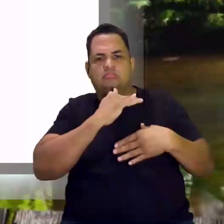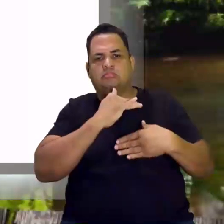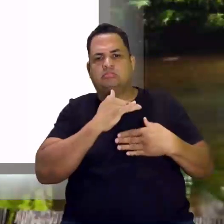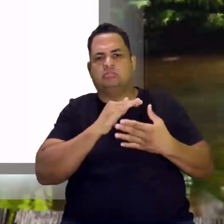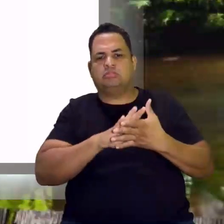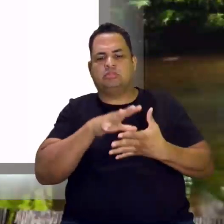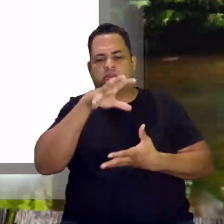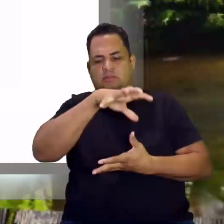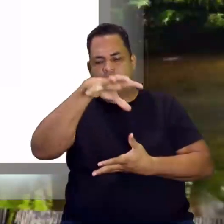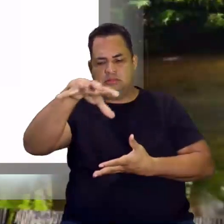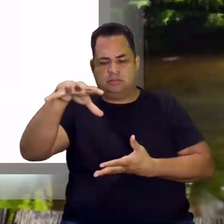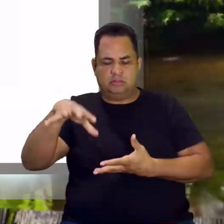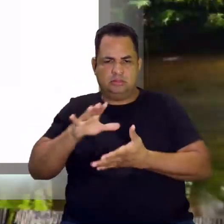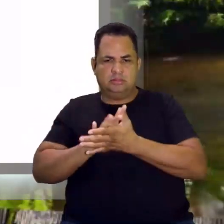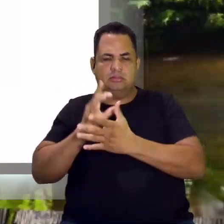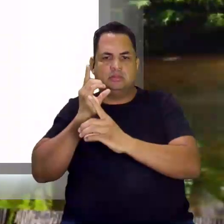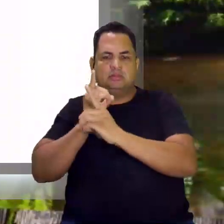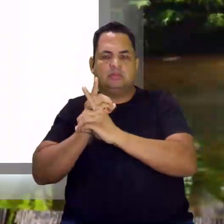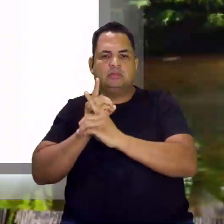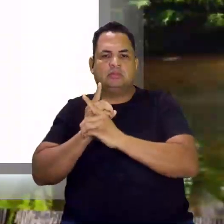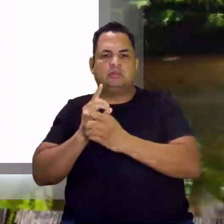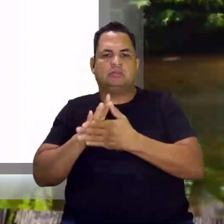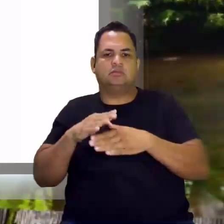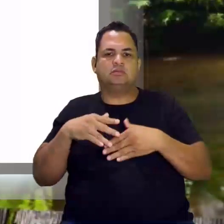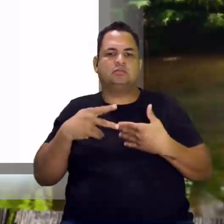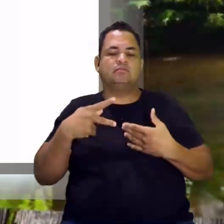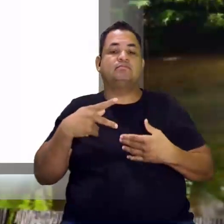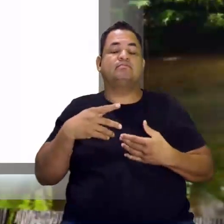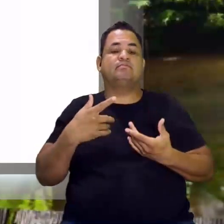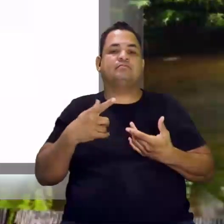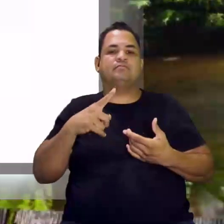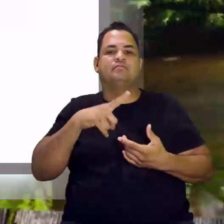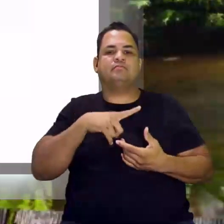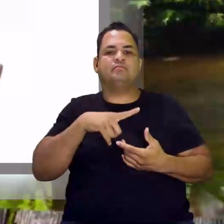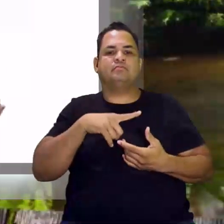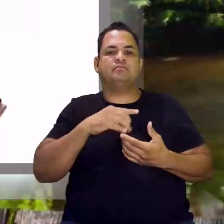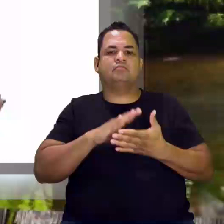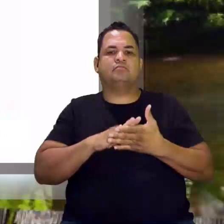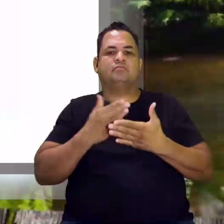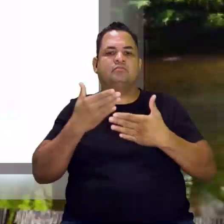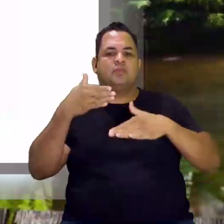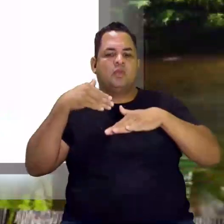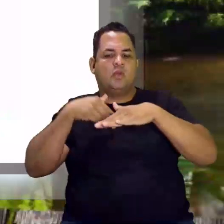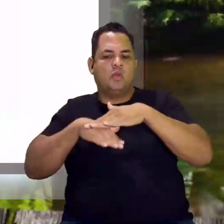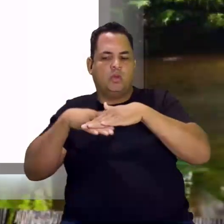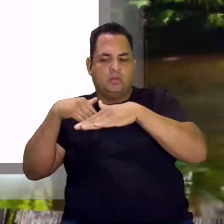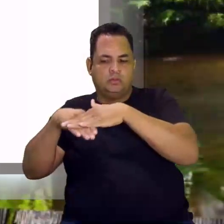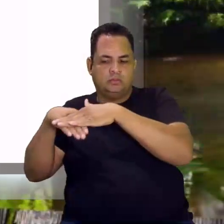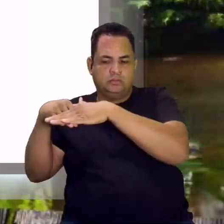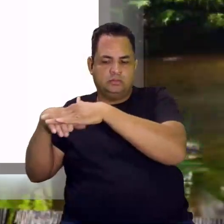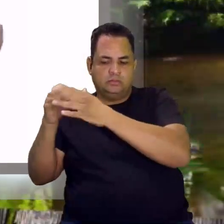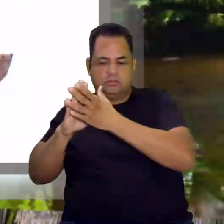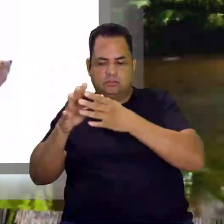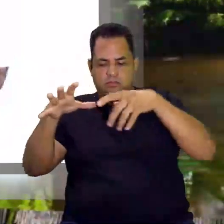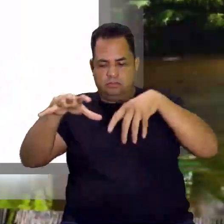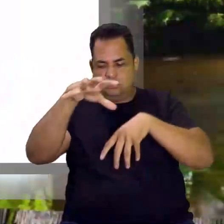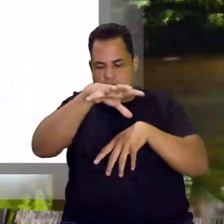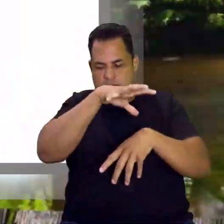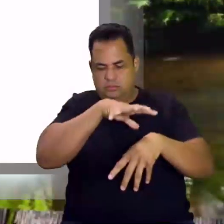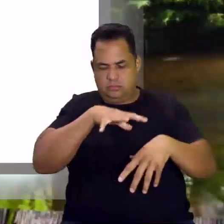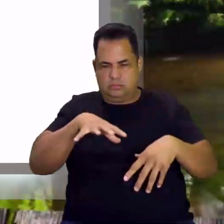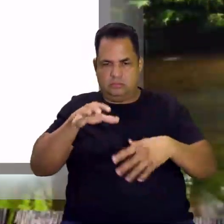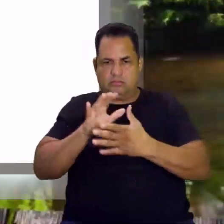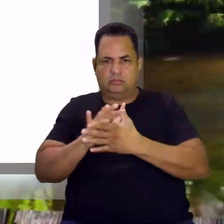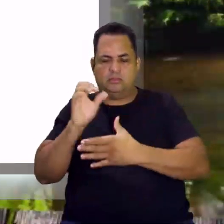nos locais onde eles são encontrados. Para isso existem as reservas ou as unidades de conservação